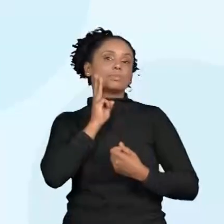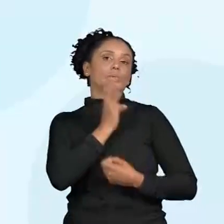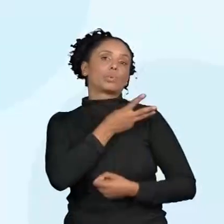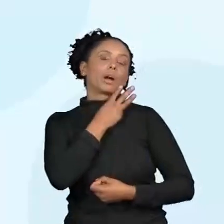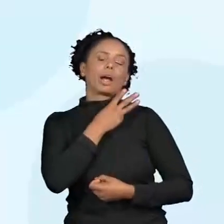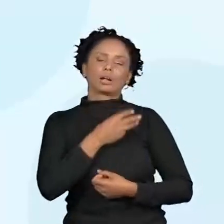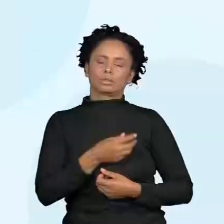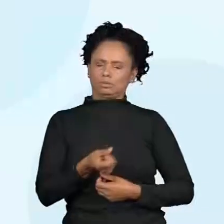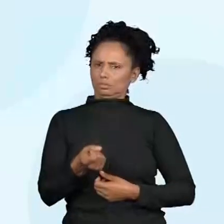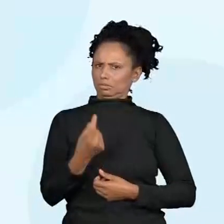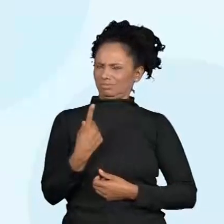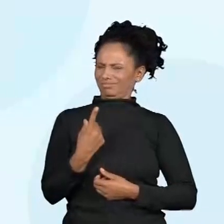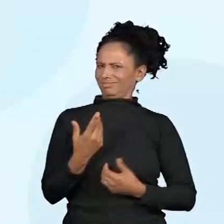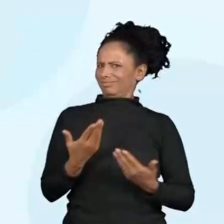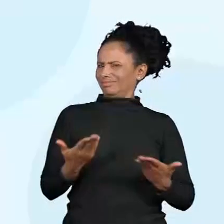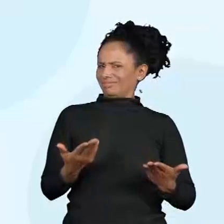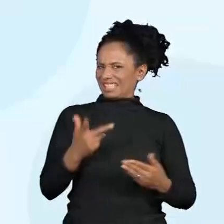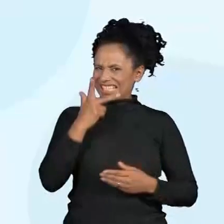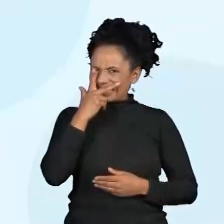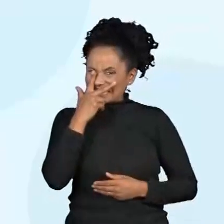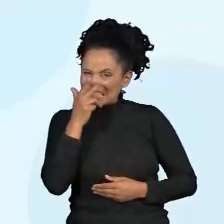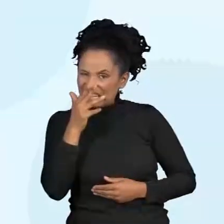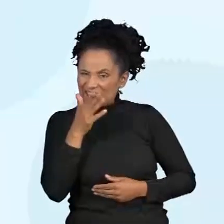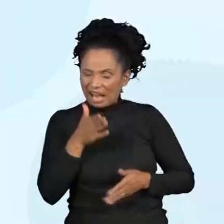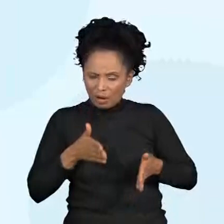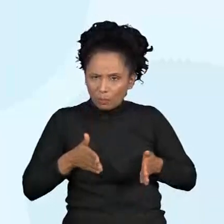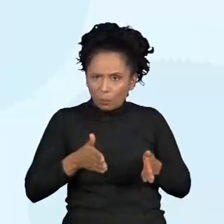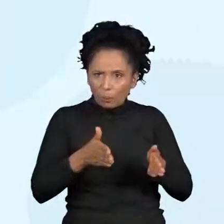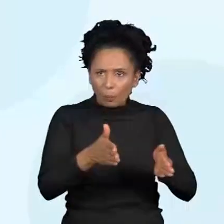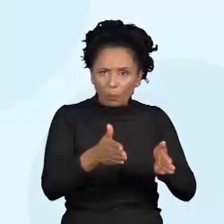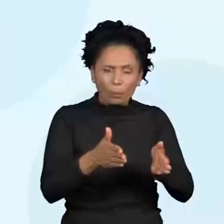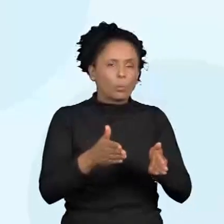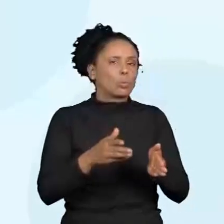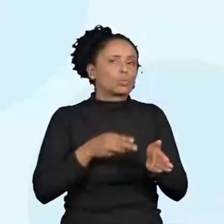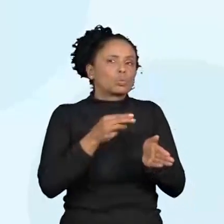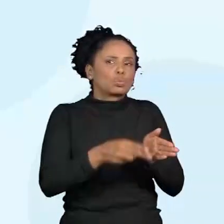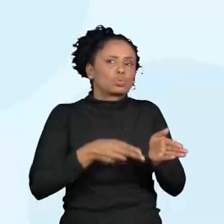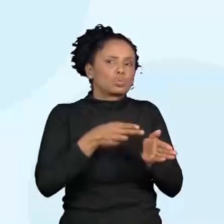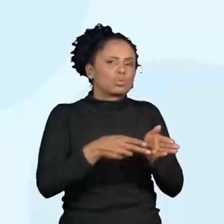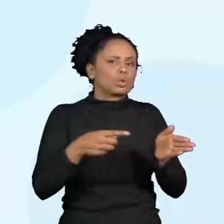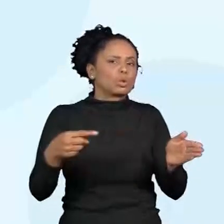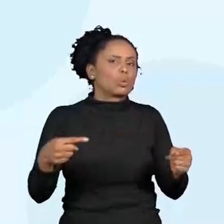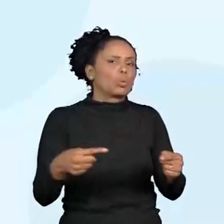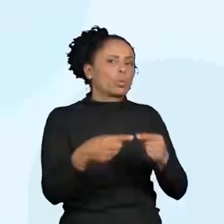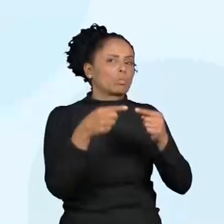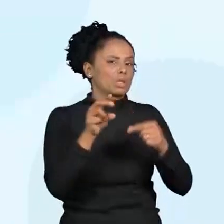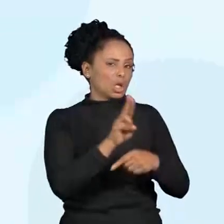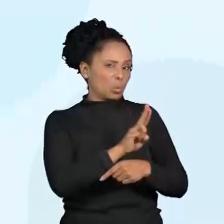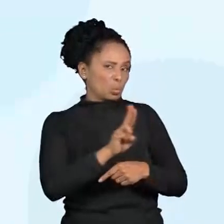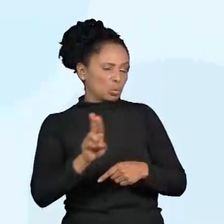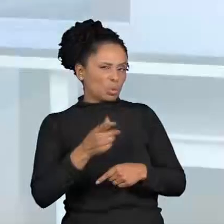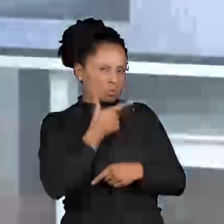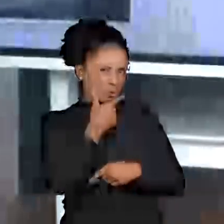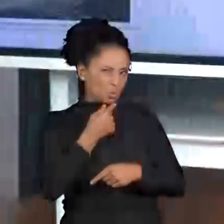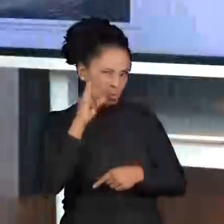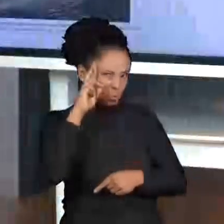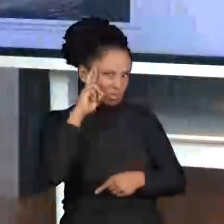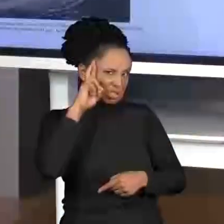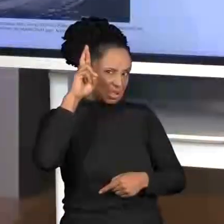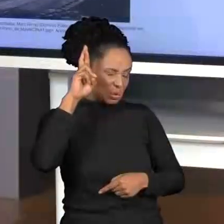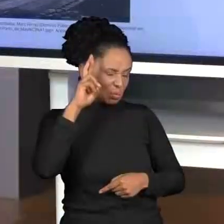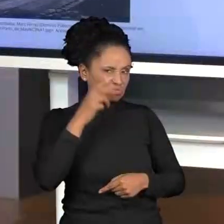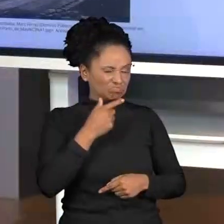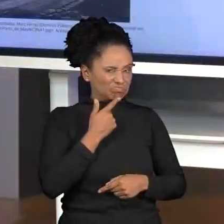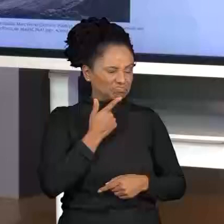Será que o nome aí da ferrovia tem relação aí ao Barão de Mauá? Ao Irineu Evangelista de Souza? Vamos